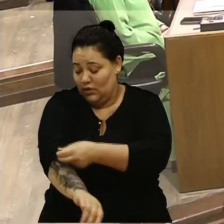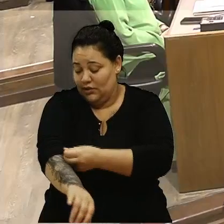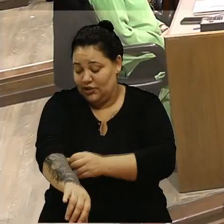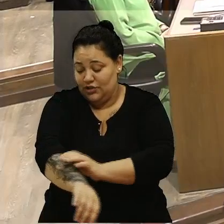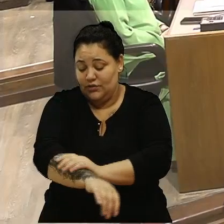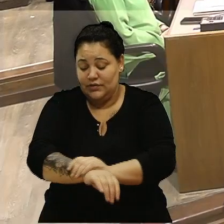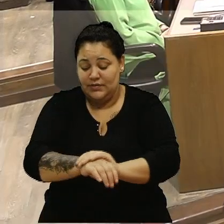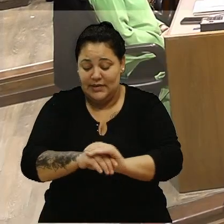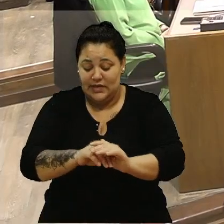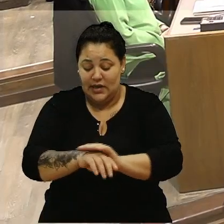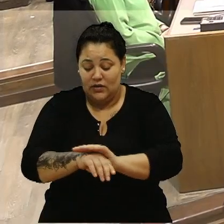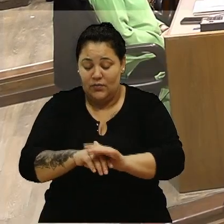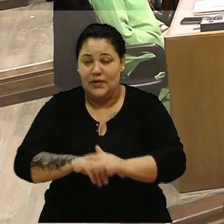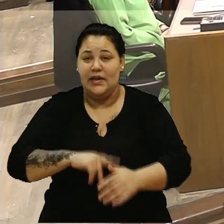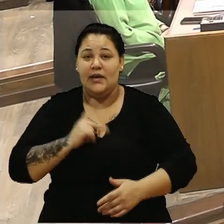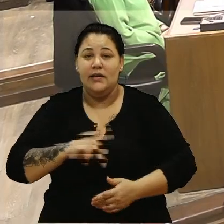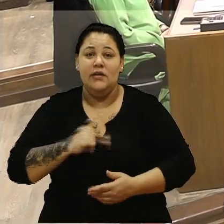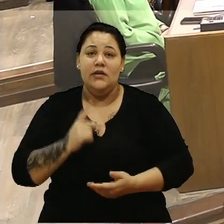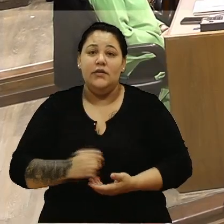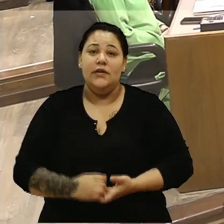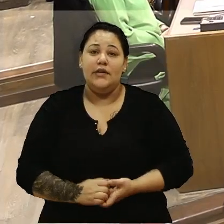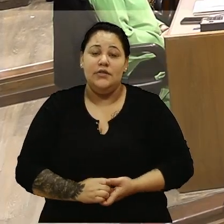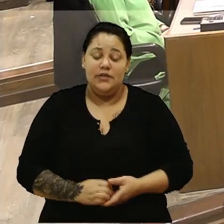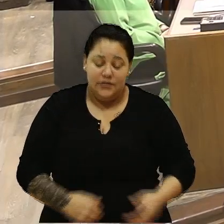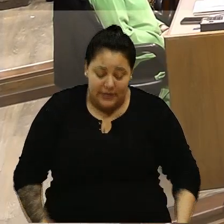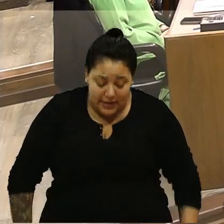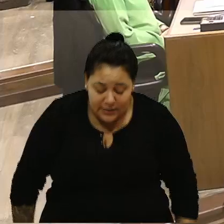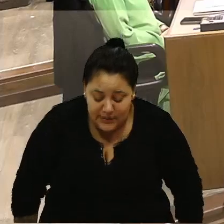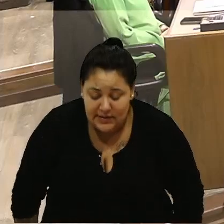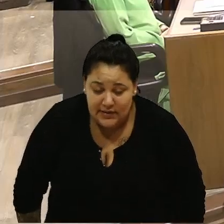com a palavra o vereador Pedro Rodrigues.